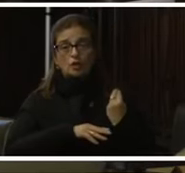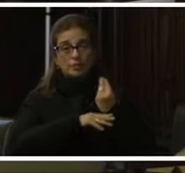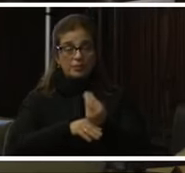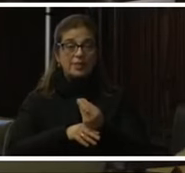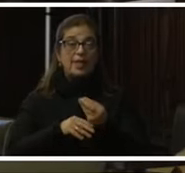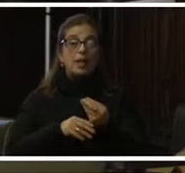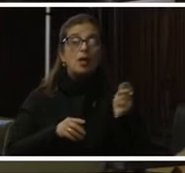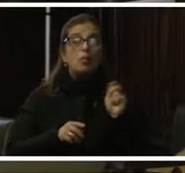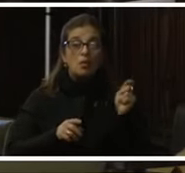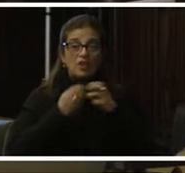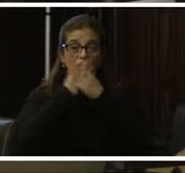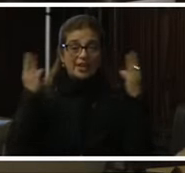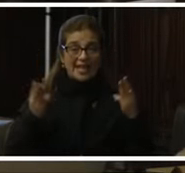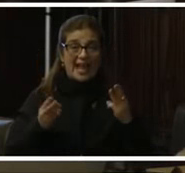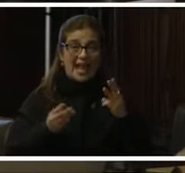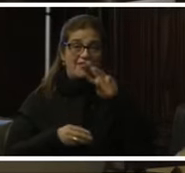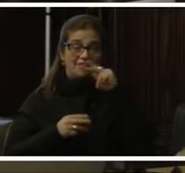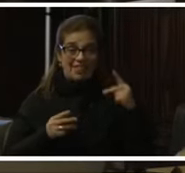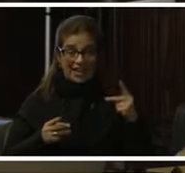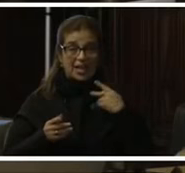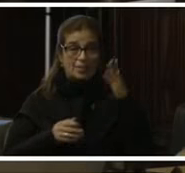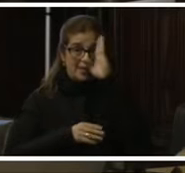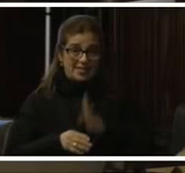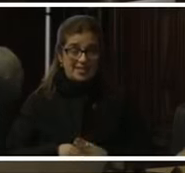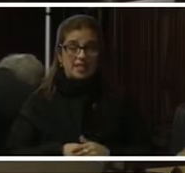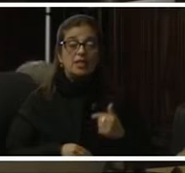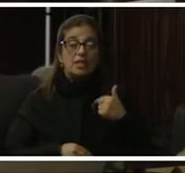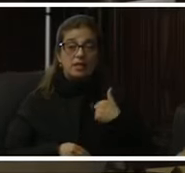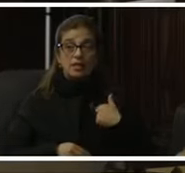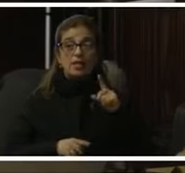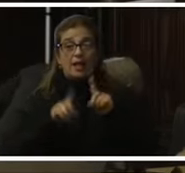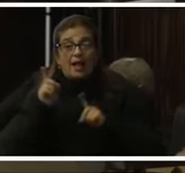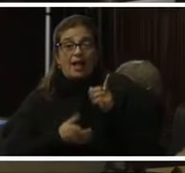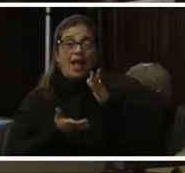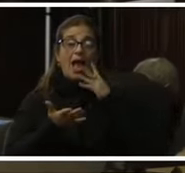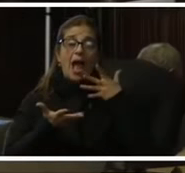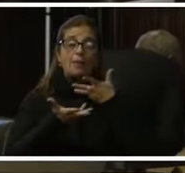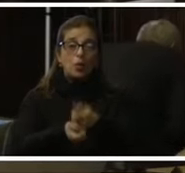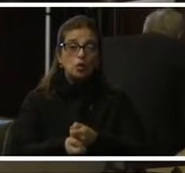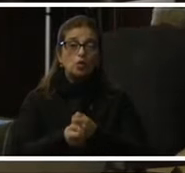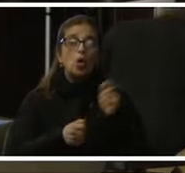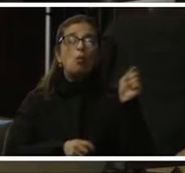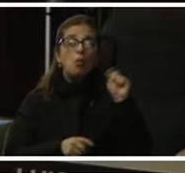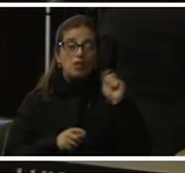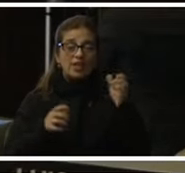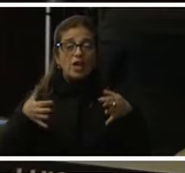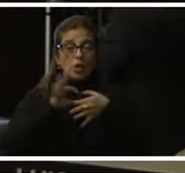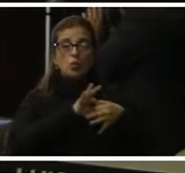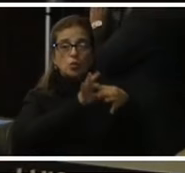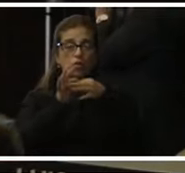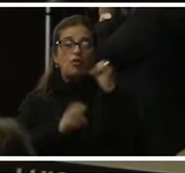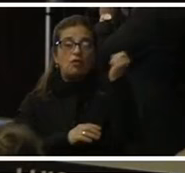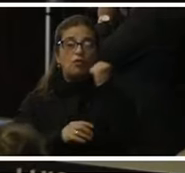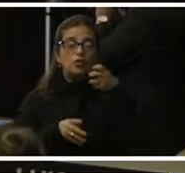público-geral federal no brasil a defensoria pública da união é instituição essencial à função